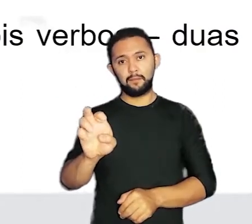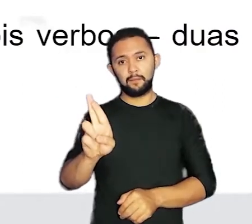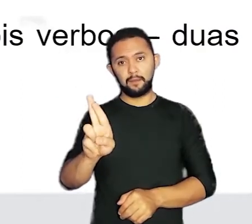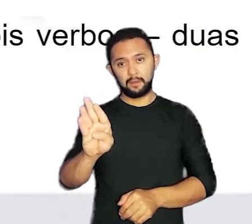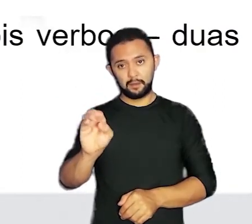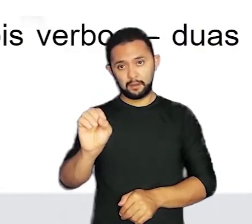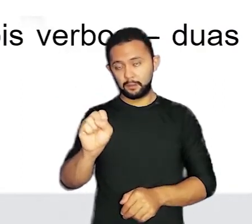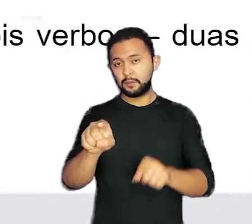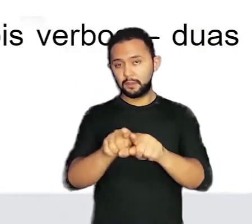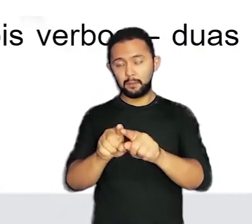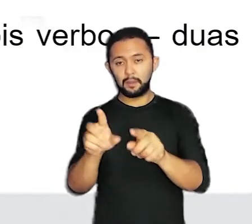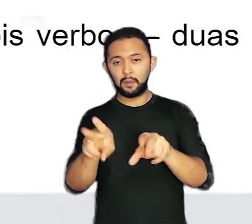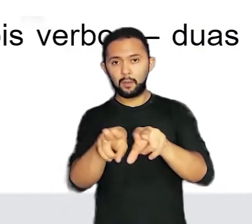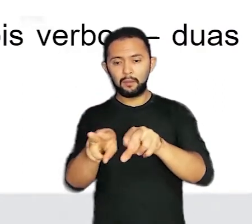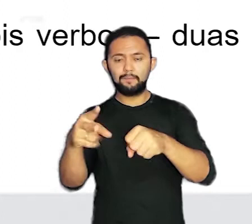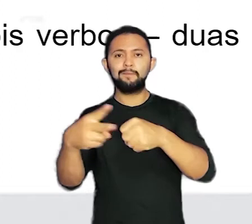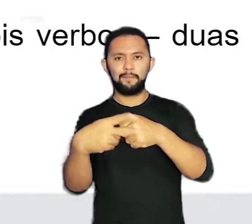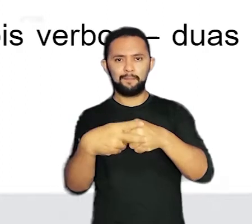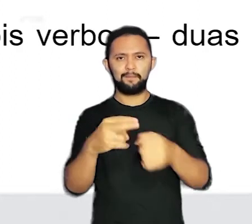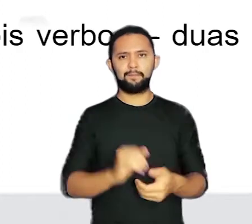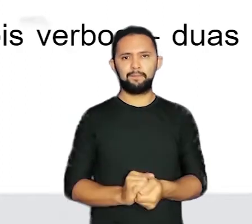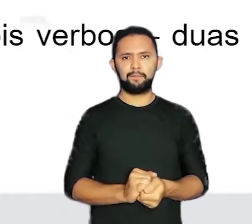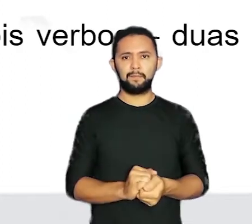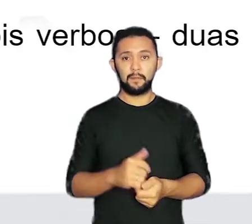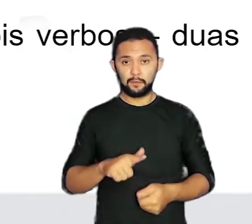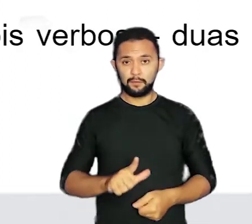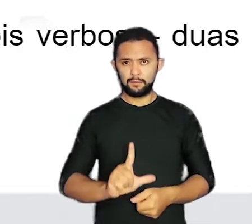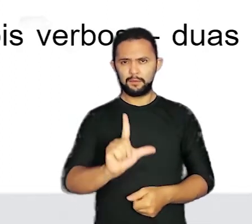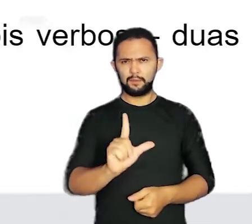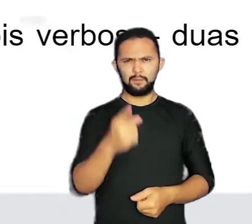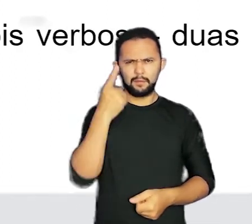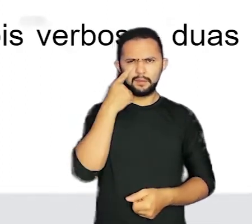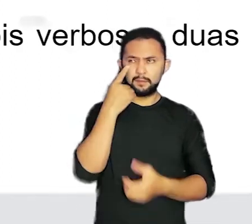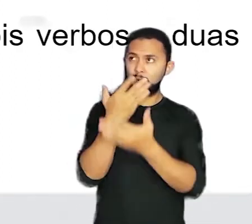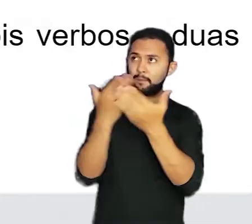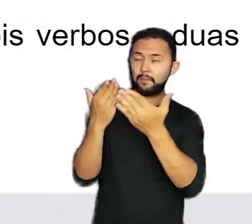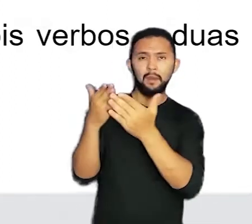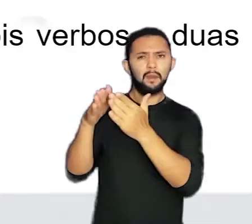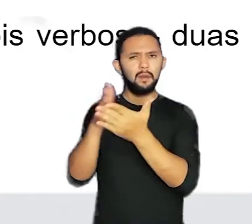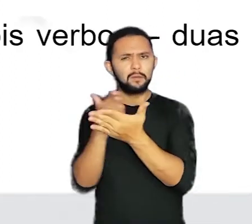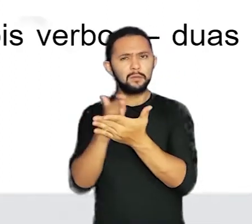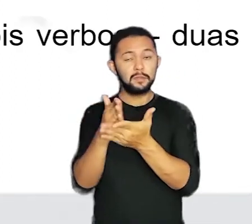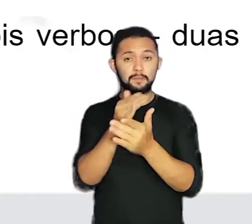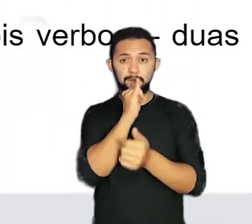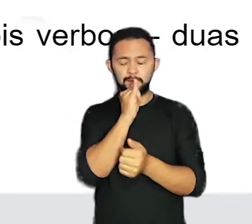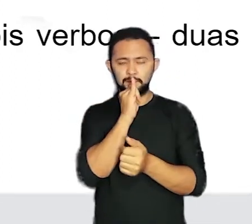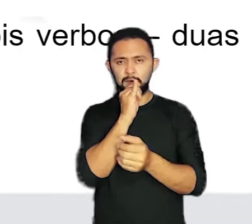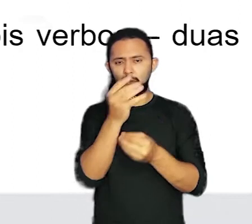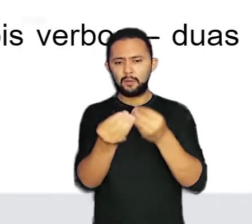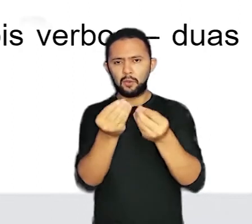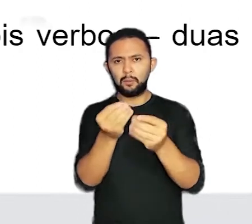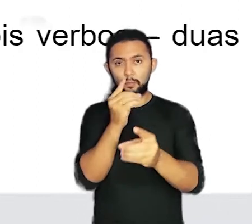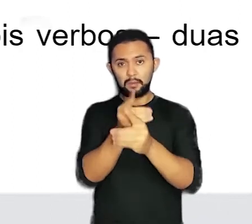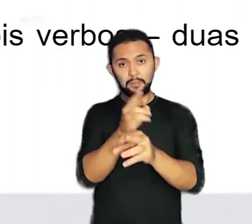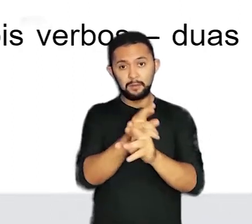número de orações. Vamos aí adiante. Observe alguns exemplos de períodos simples e compostos e veja a diferença